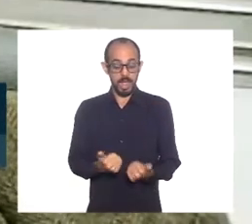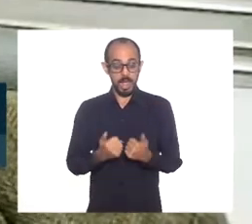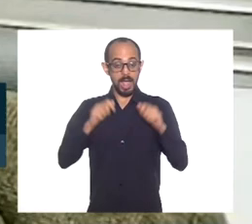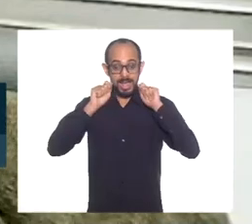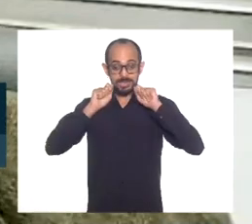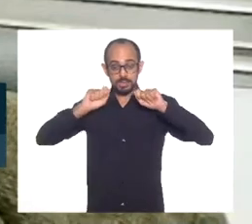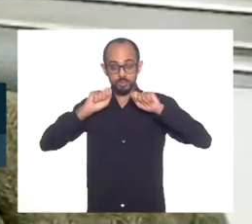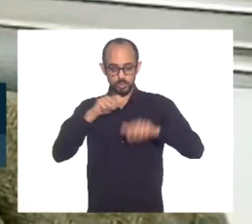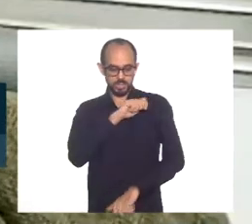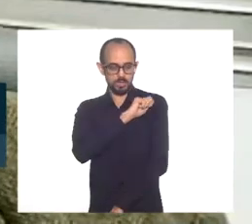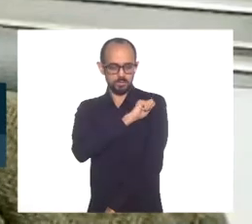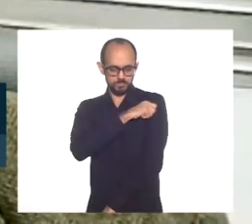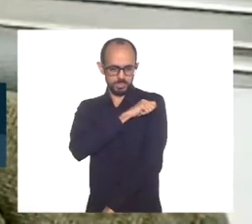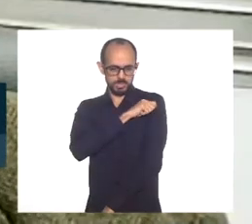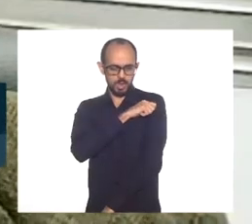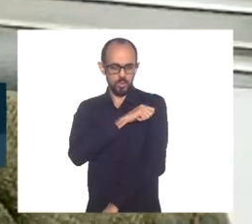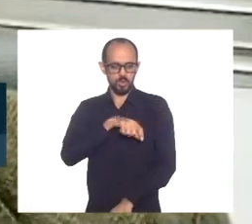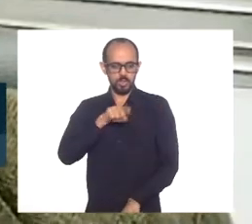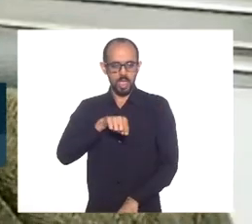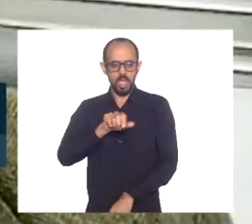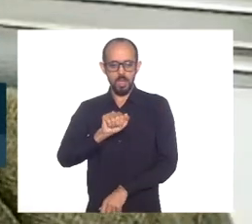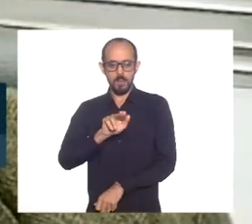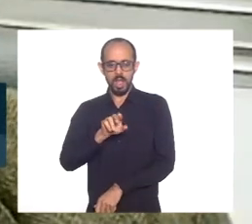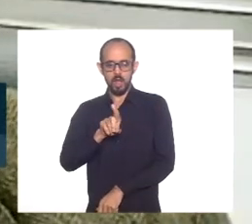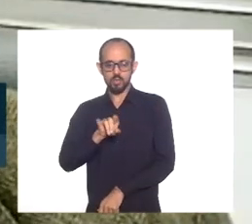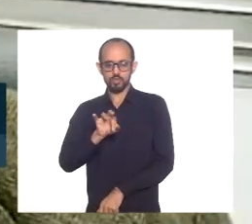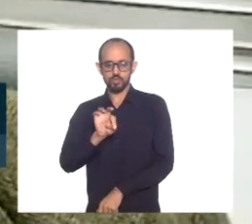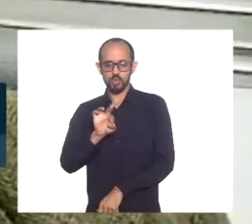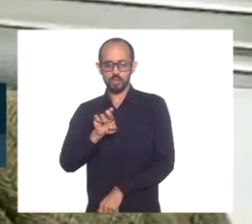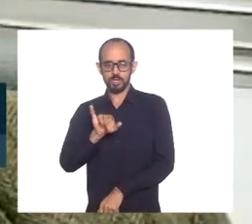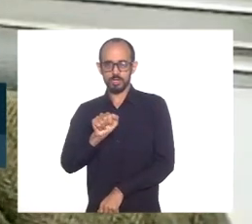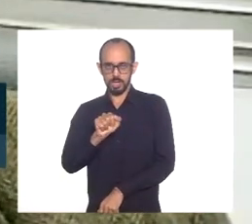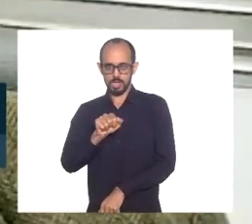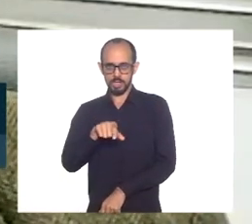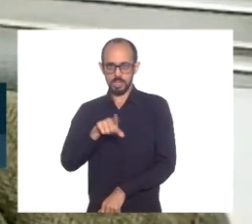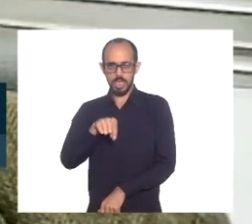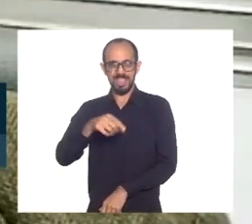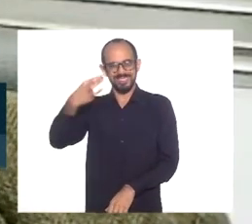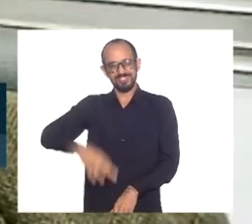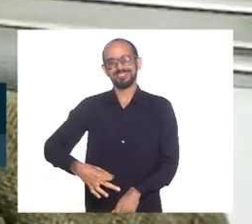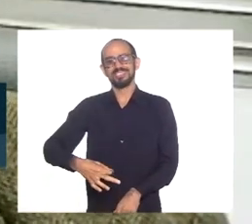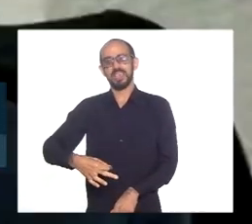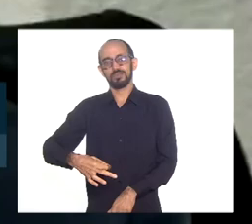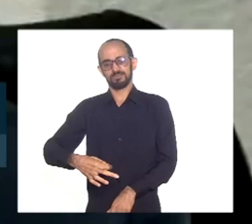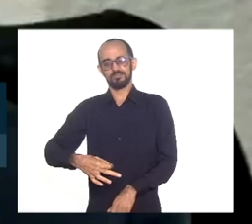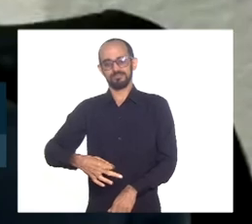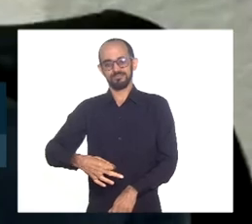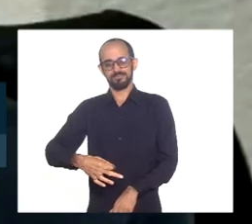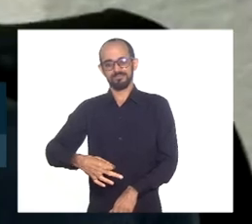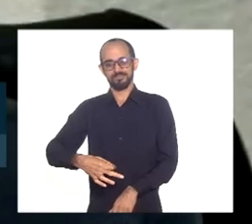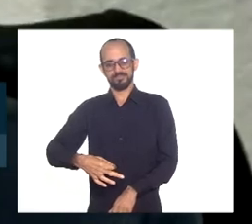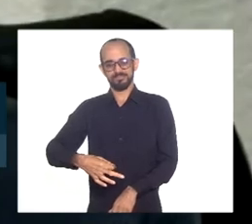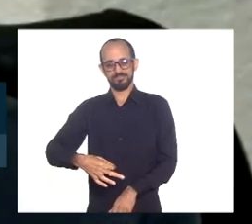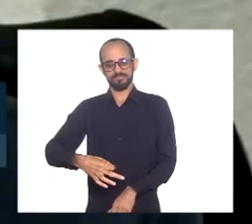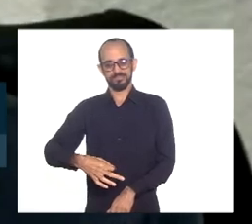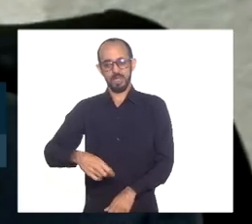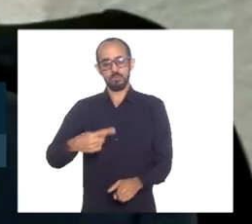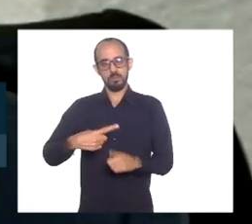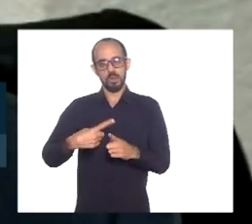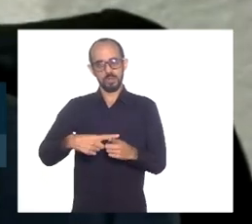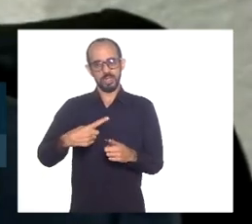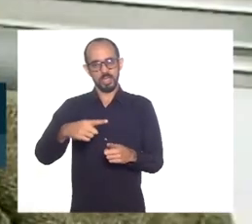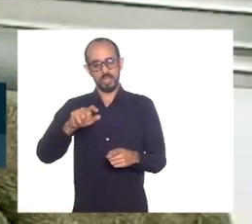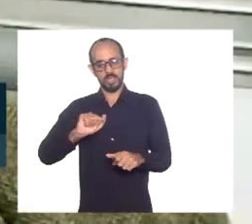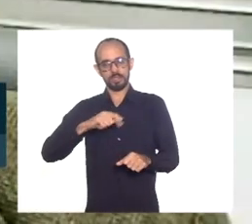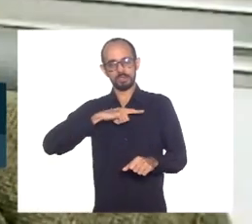que não deixa também de ser uma auditoria, ele acerta em cheio. Obrigado. Ter um